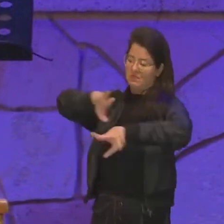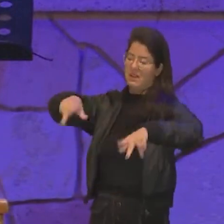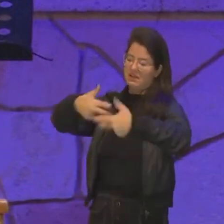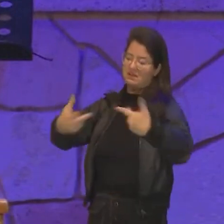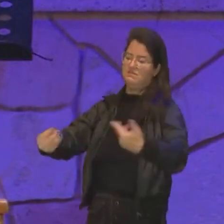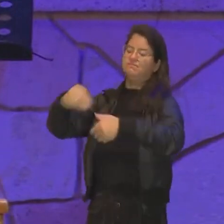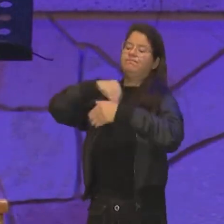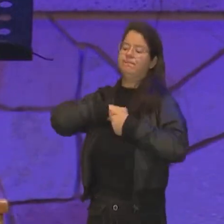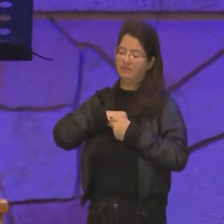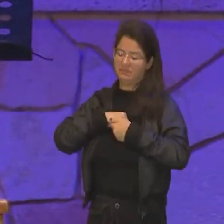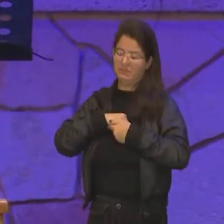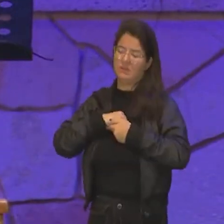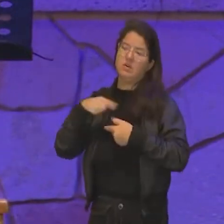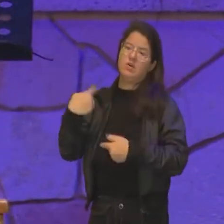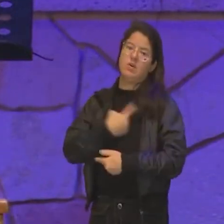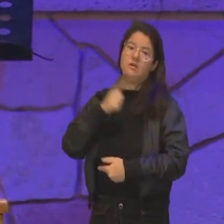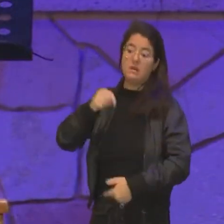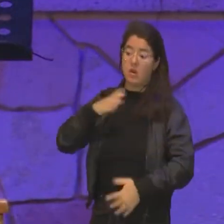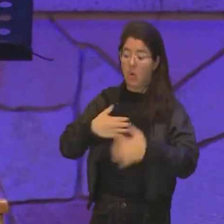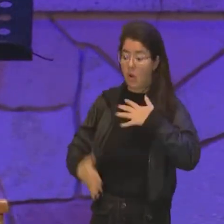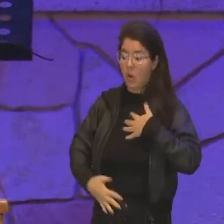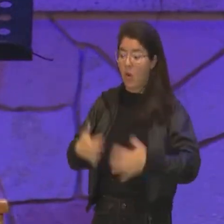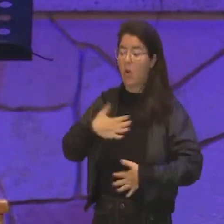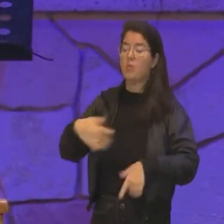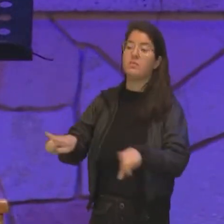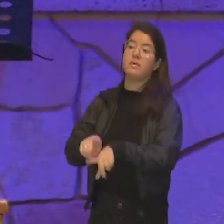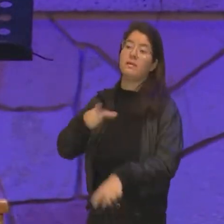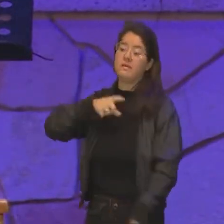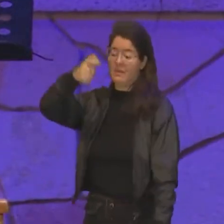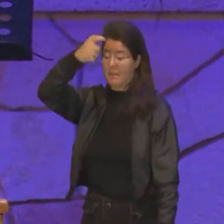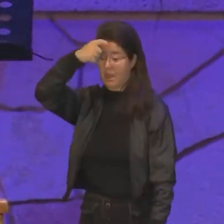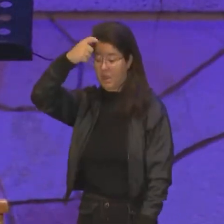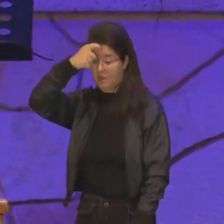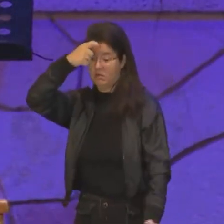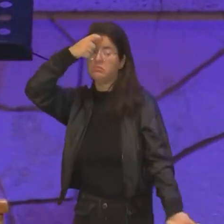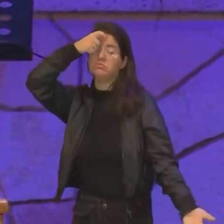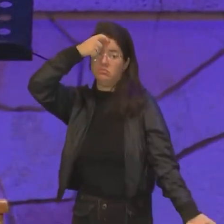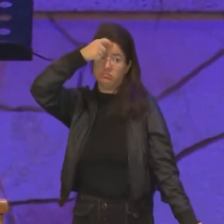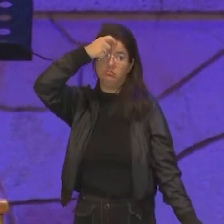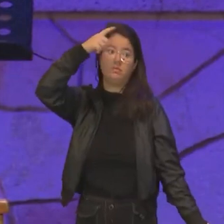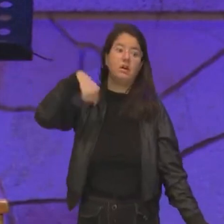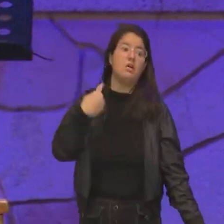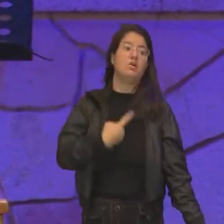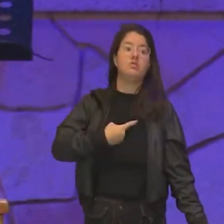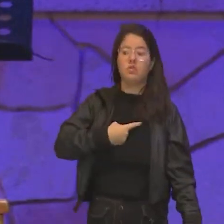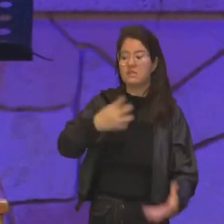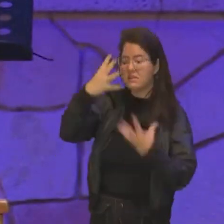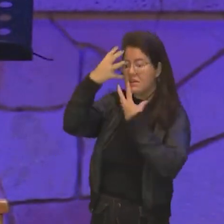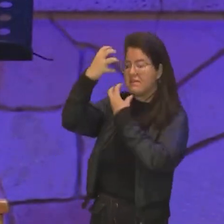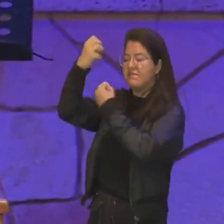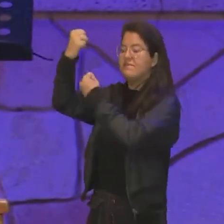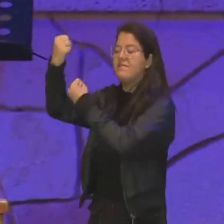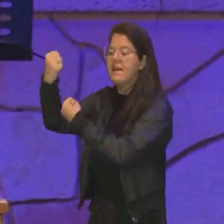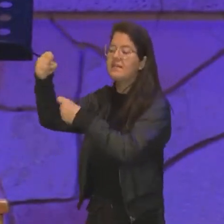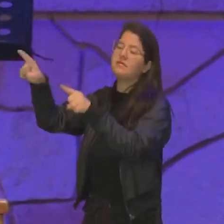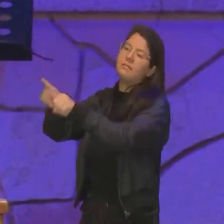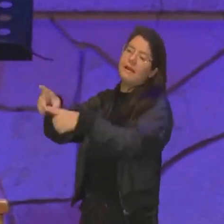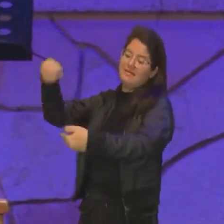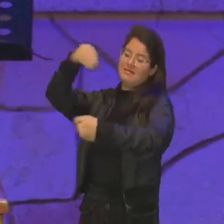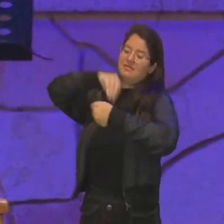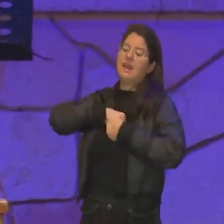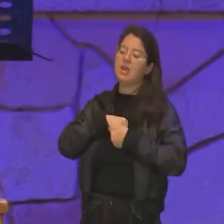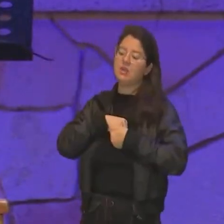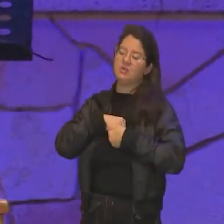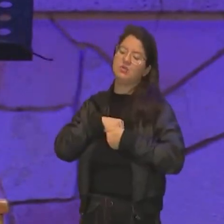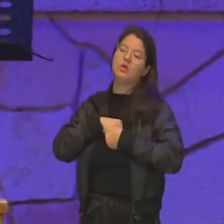nós somos um corpo, nós somos uma mente, e a nossa fé se processa nesse conjunto,